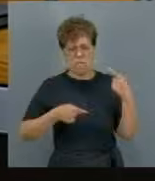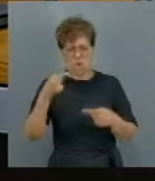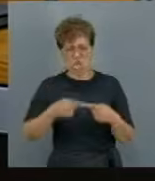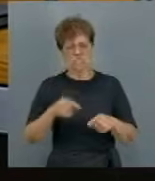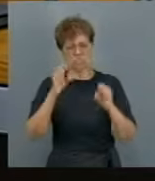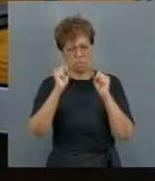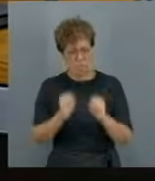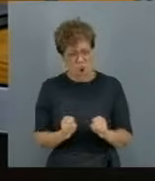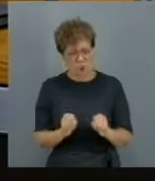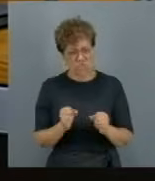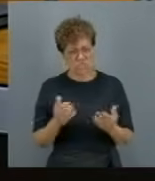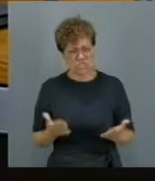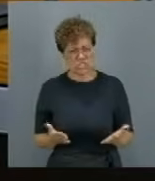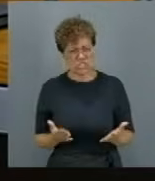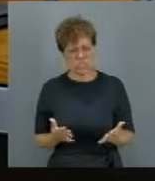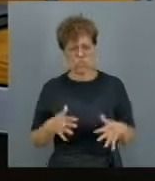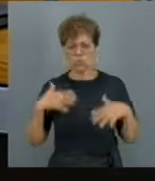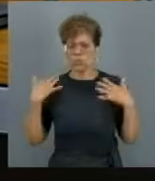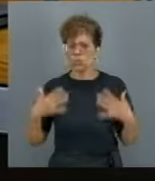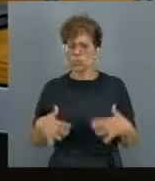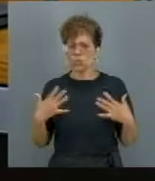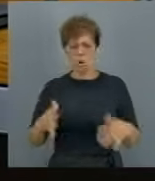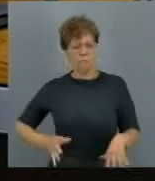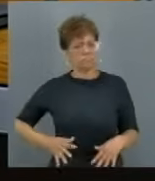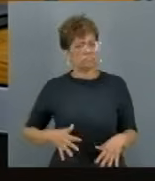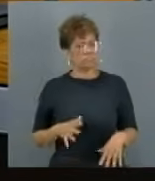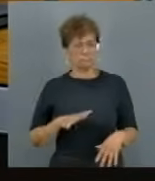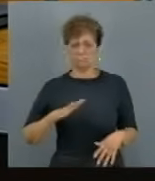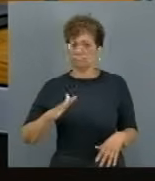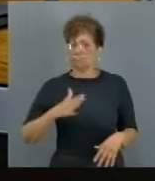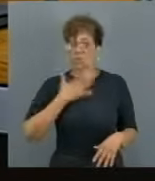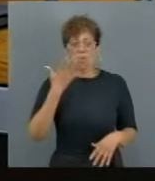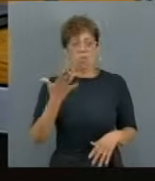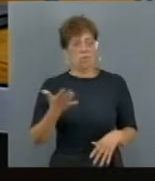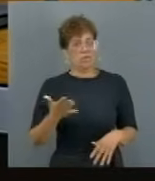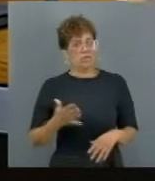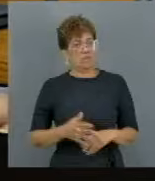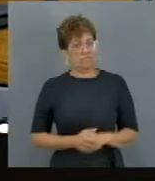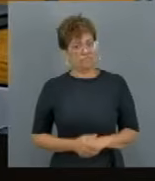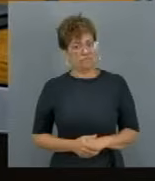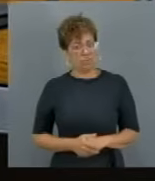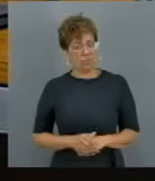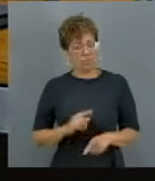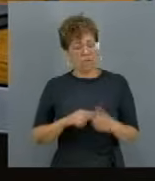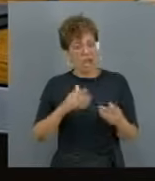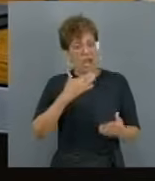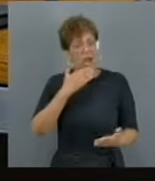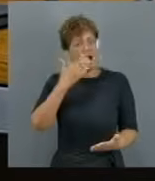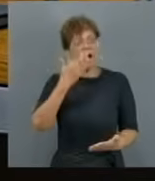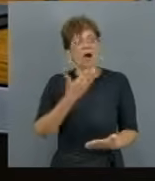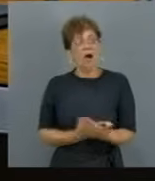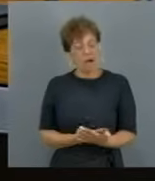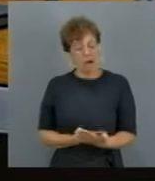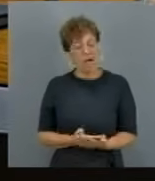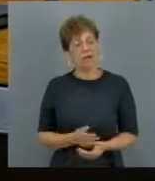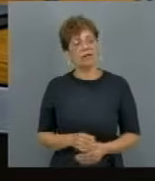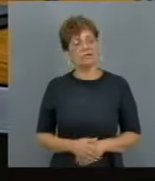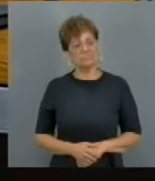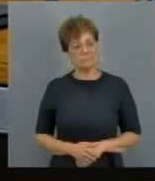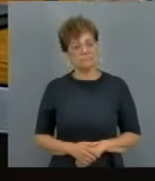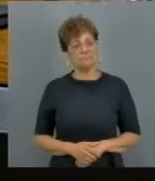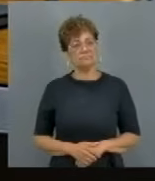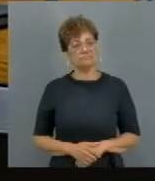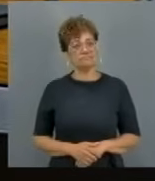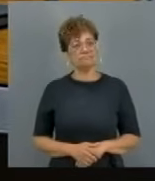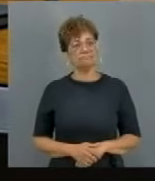Se isso não é um escândalo, eu não sei o que é escândalo. Mas pasmem, senhores, pasmem.